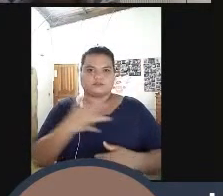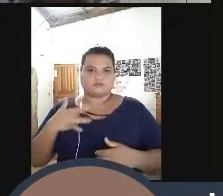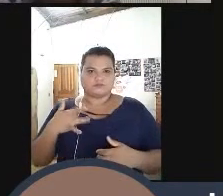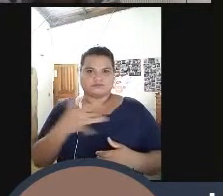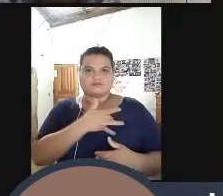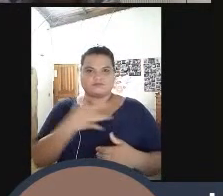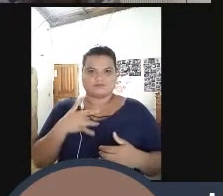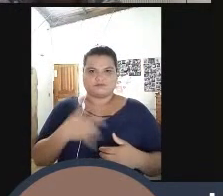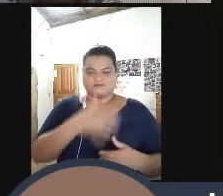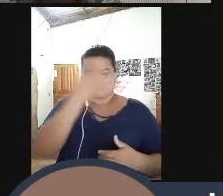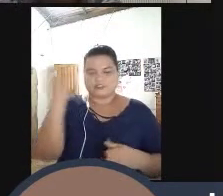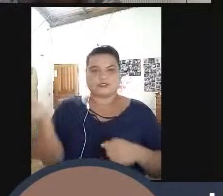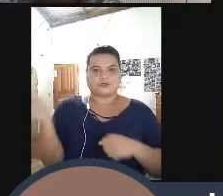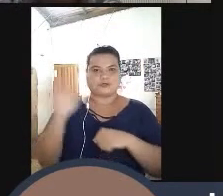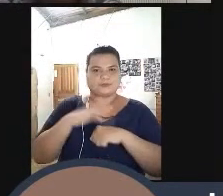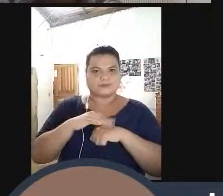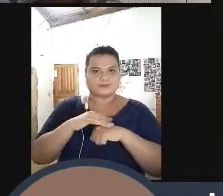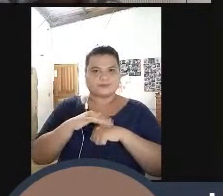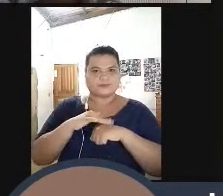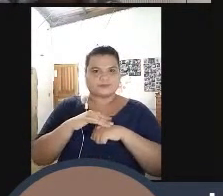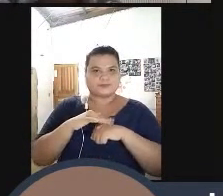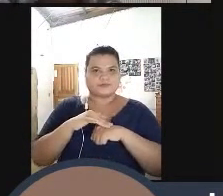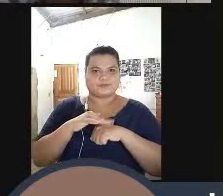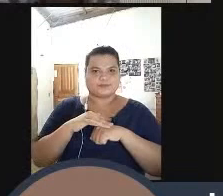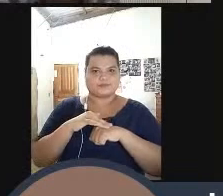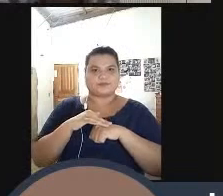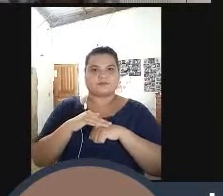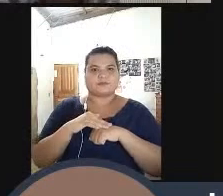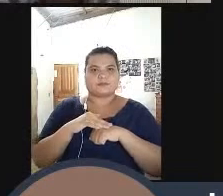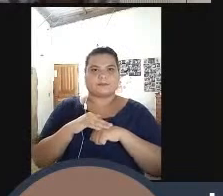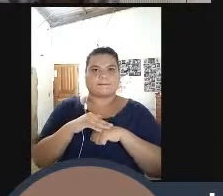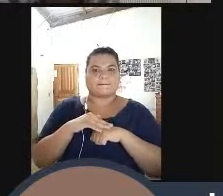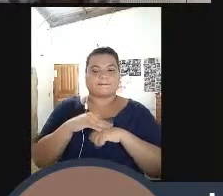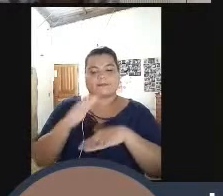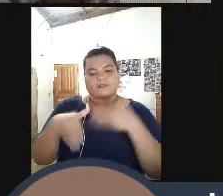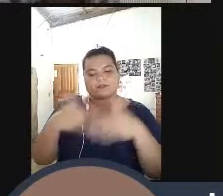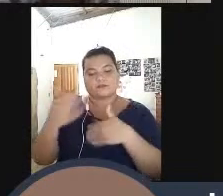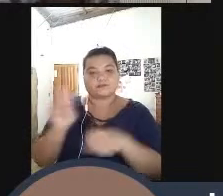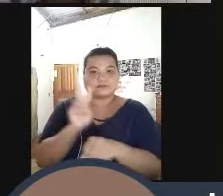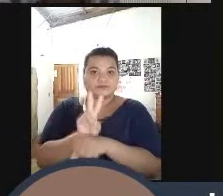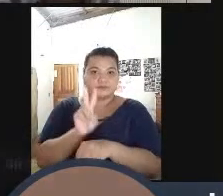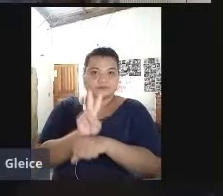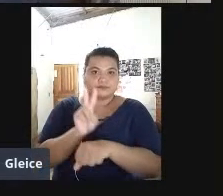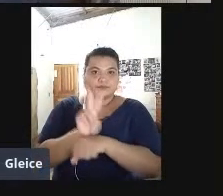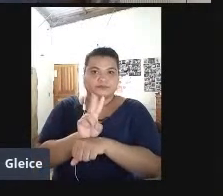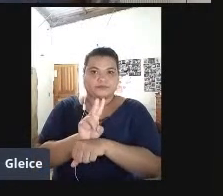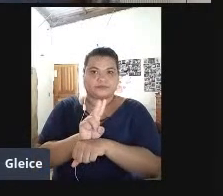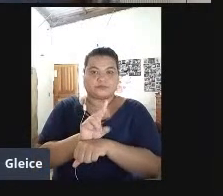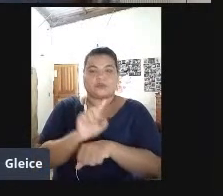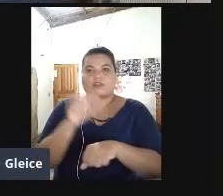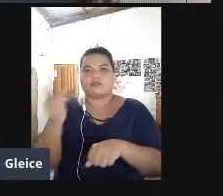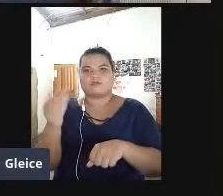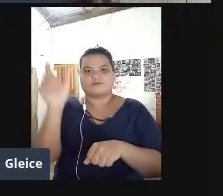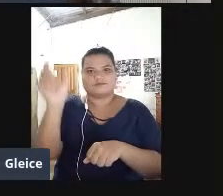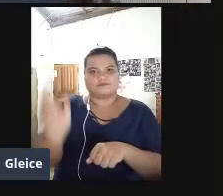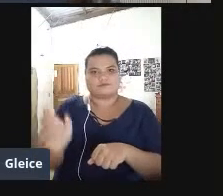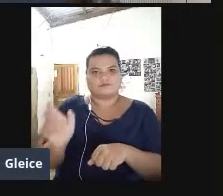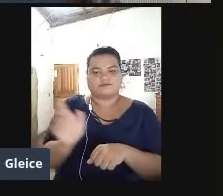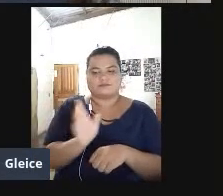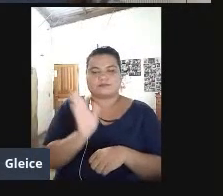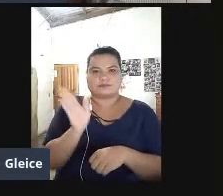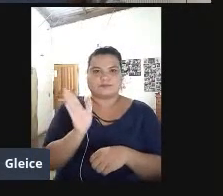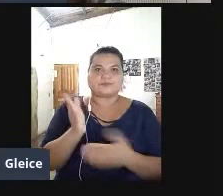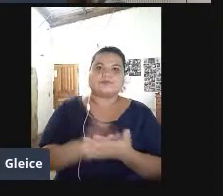Isso é motivo de muita honra para nós. O mesmo processo de cuidado a gente coloca na imagem da esquerda, que é já do segundo campo de